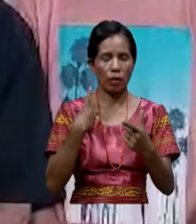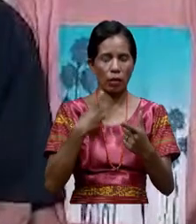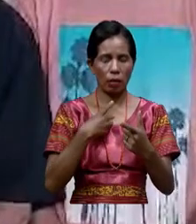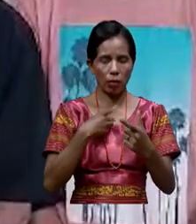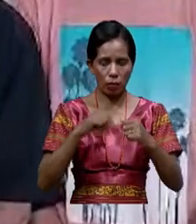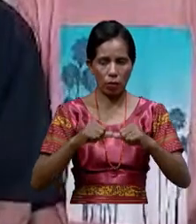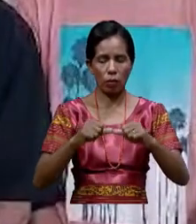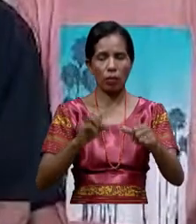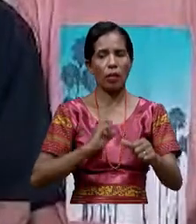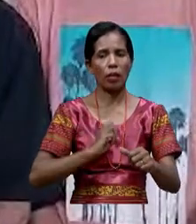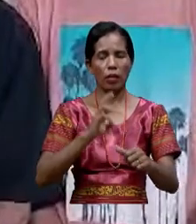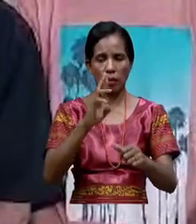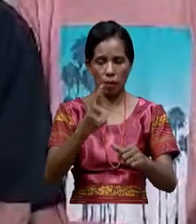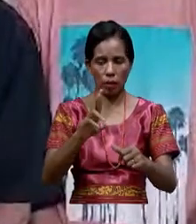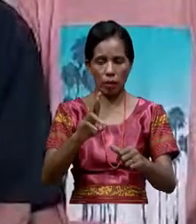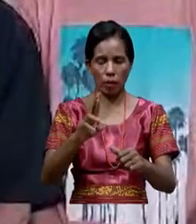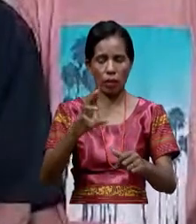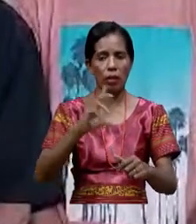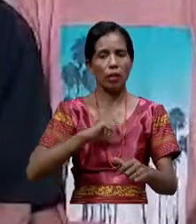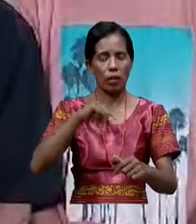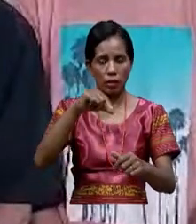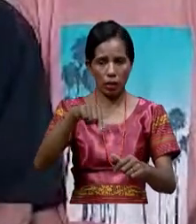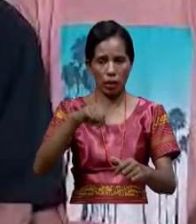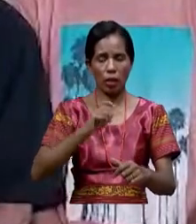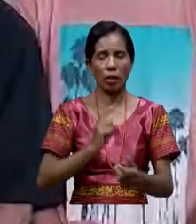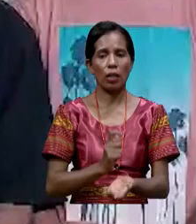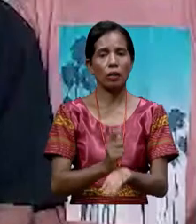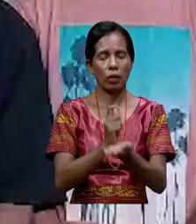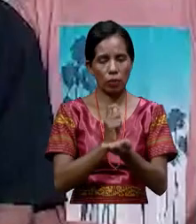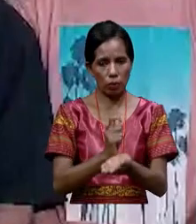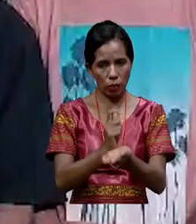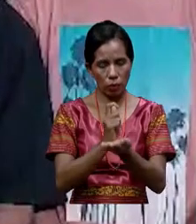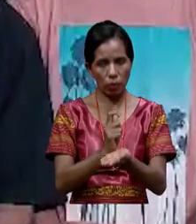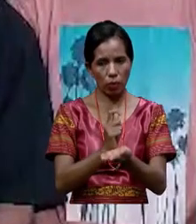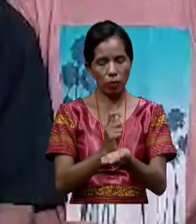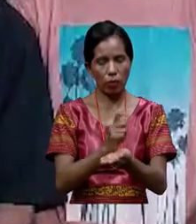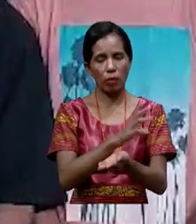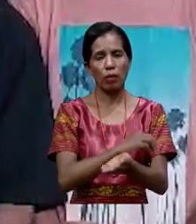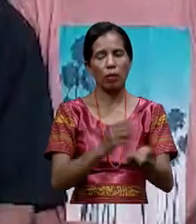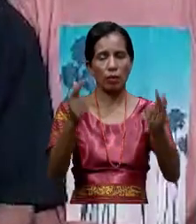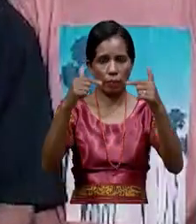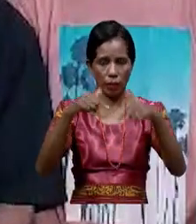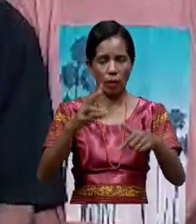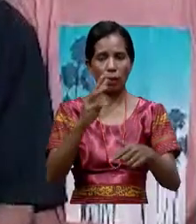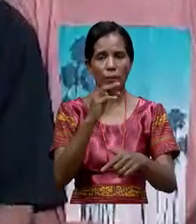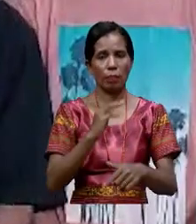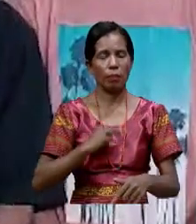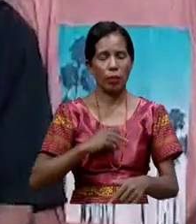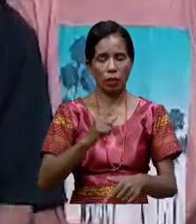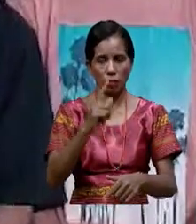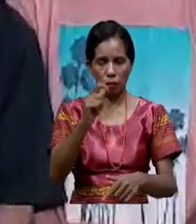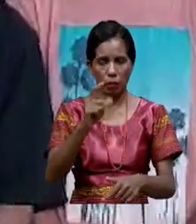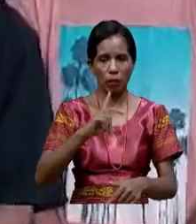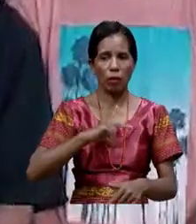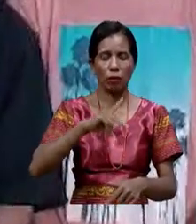Rossi, Hermera, Lixan, Atauro, Mai, Manatuto, Los